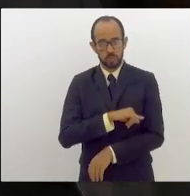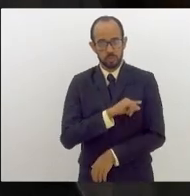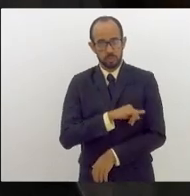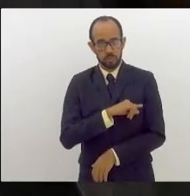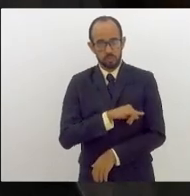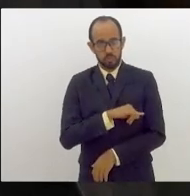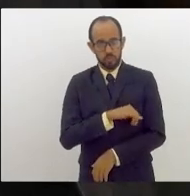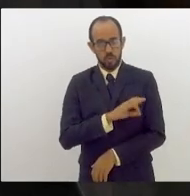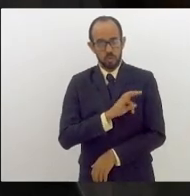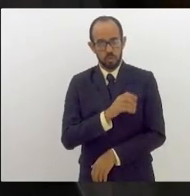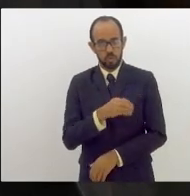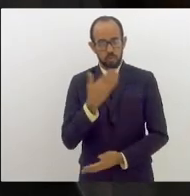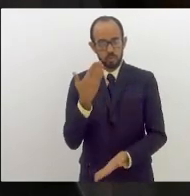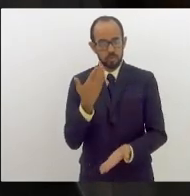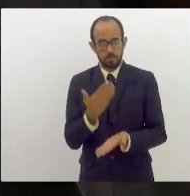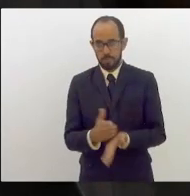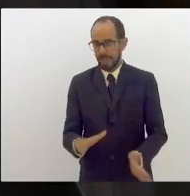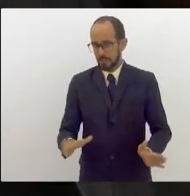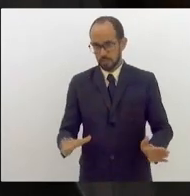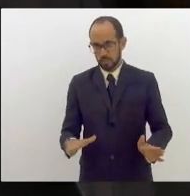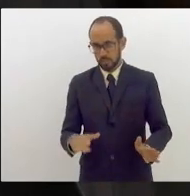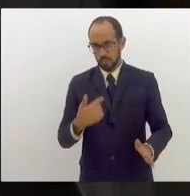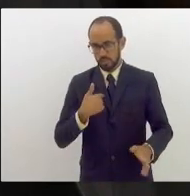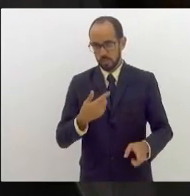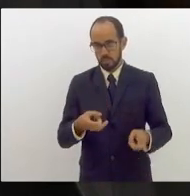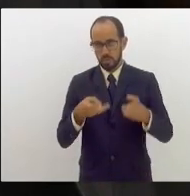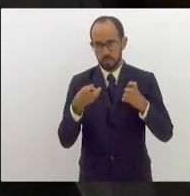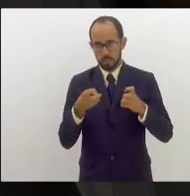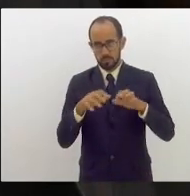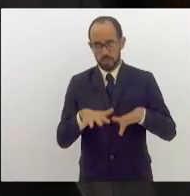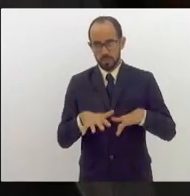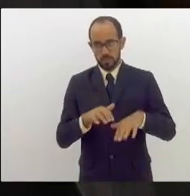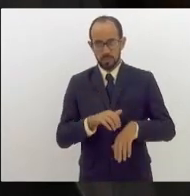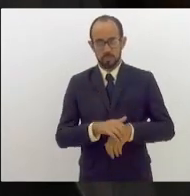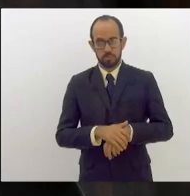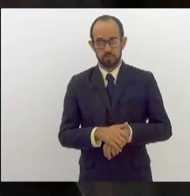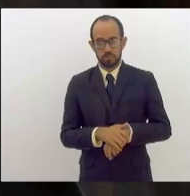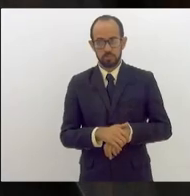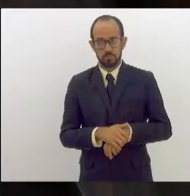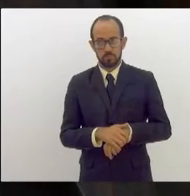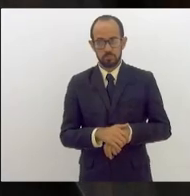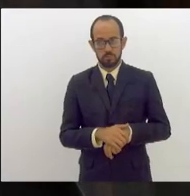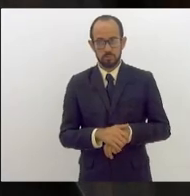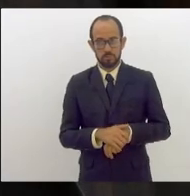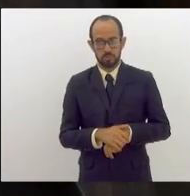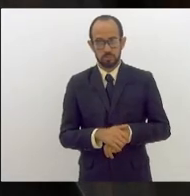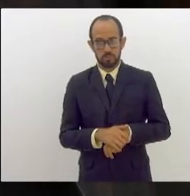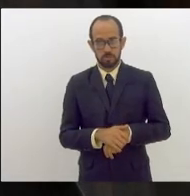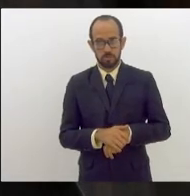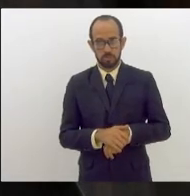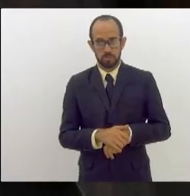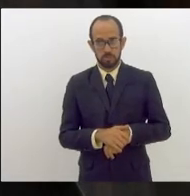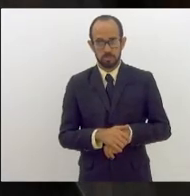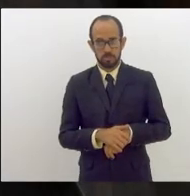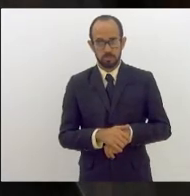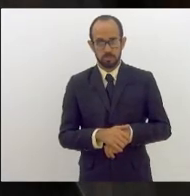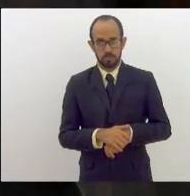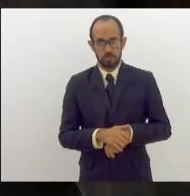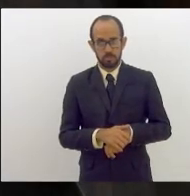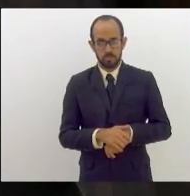tudo vai por água abaixo e eu já tô percebendo isso que antes mesmo